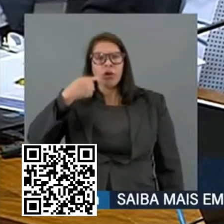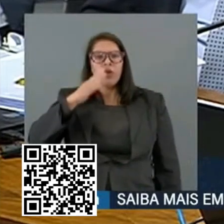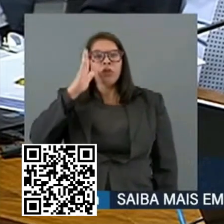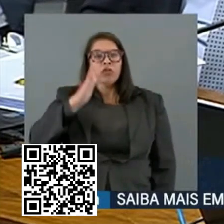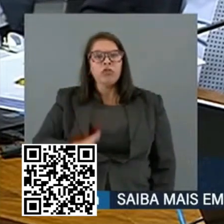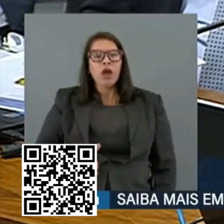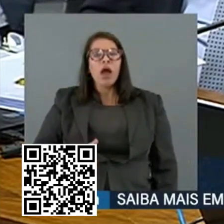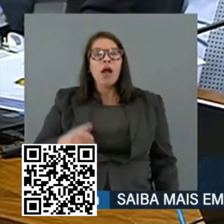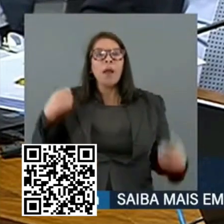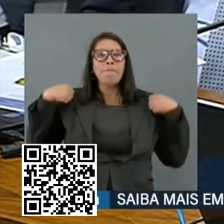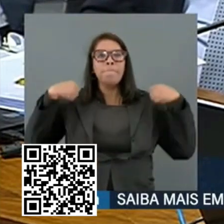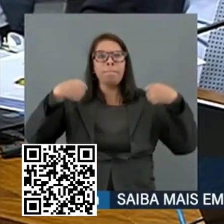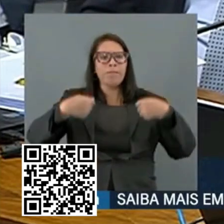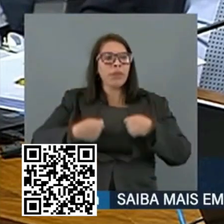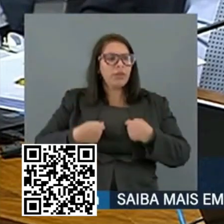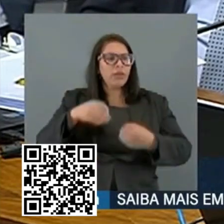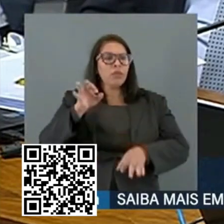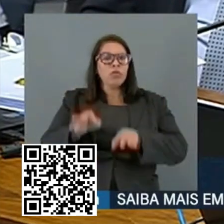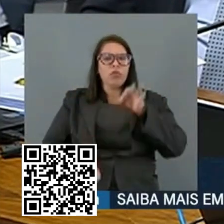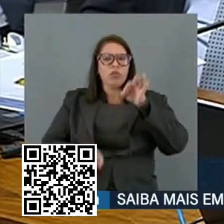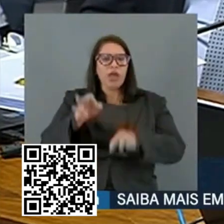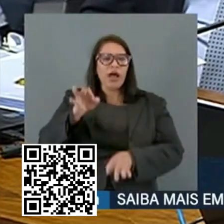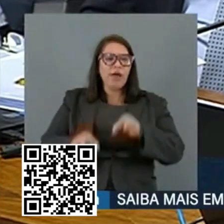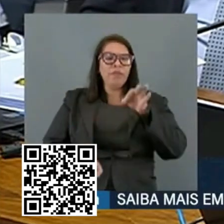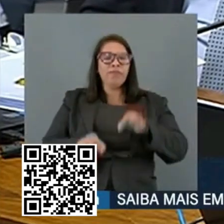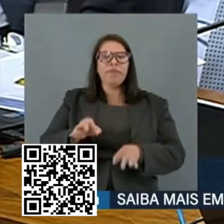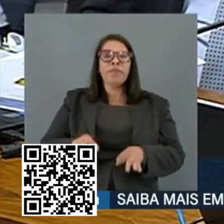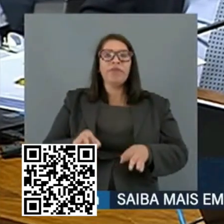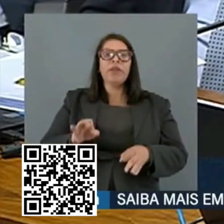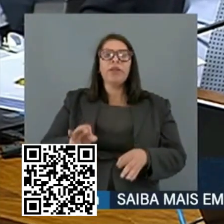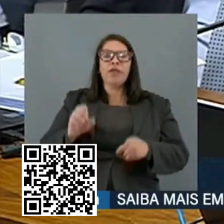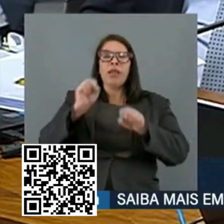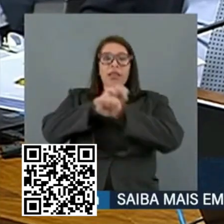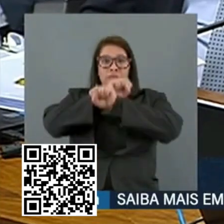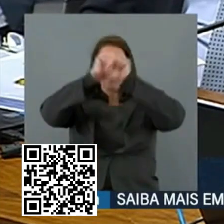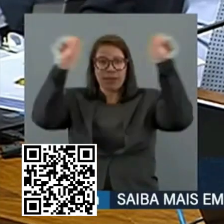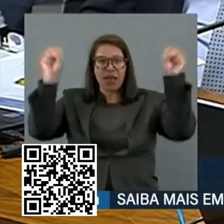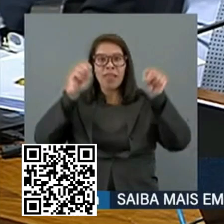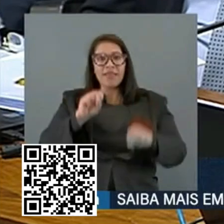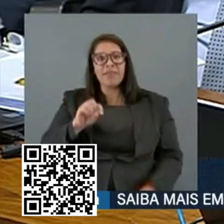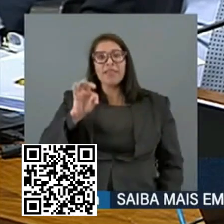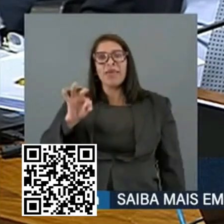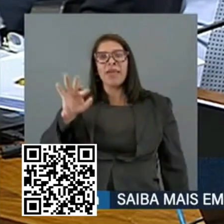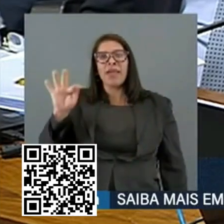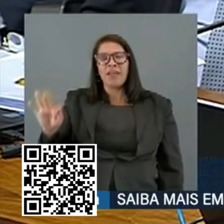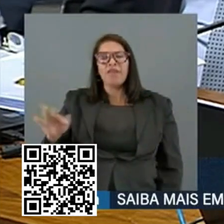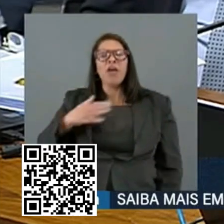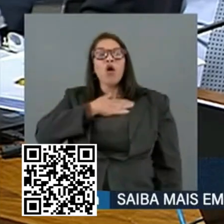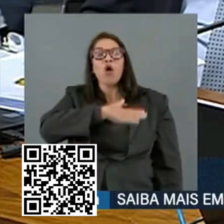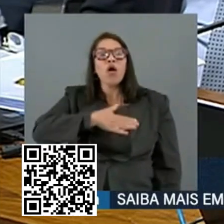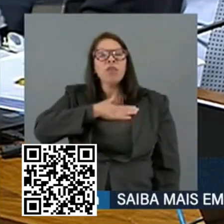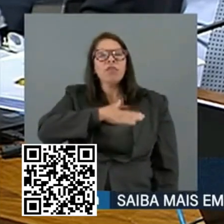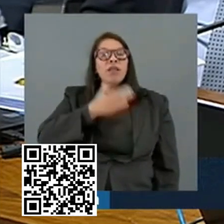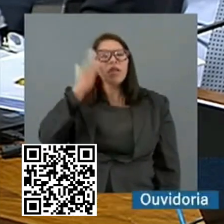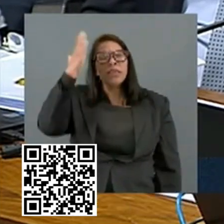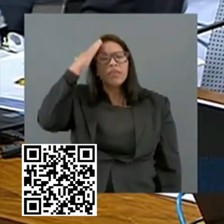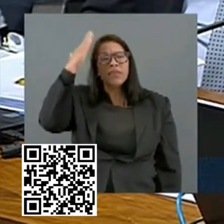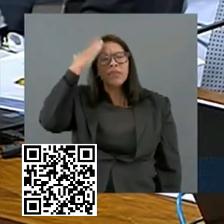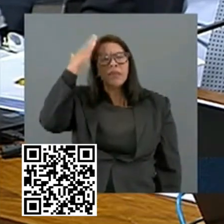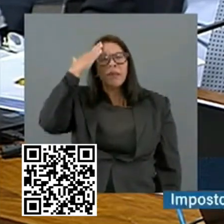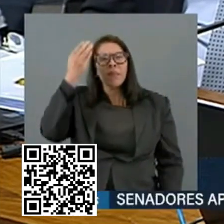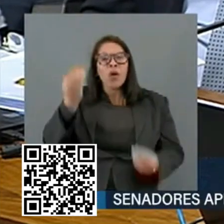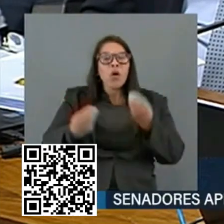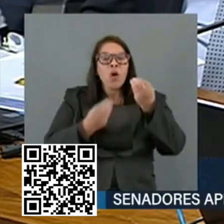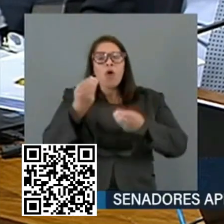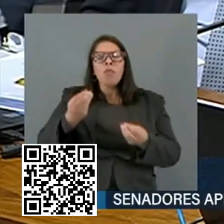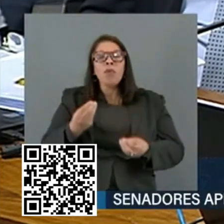se tornar ministro-juiz da principal corte brasileira. Gostaria de saber o que o senhor considera